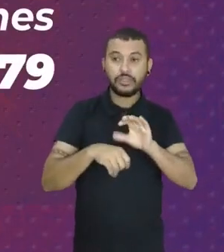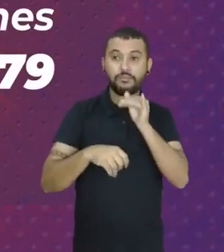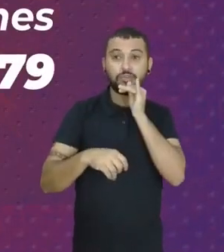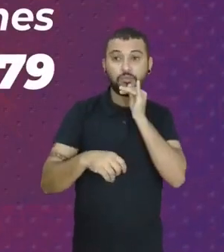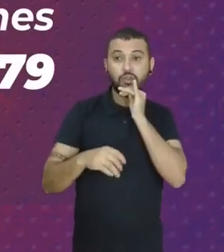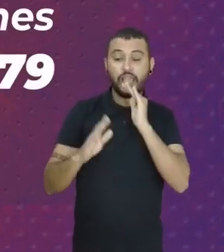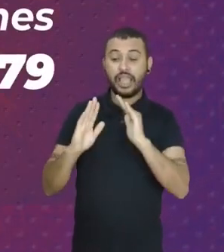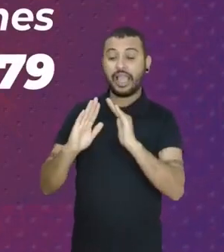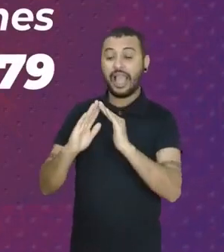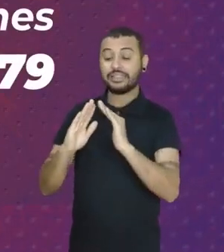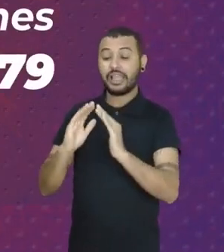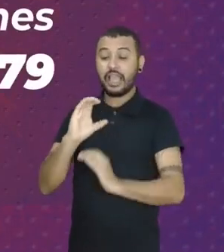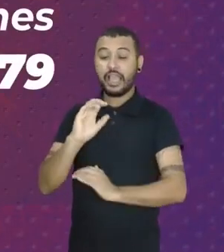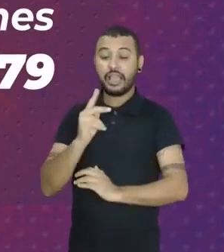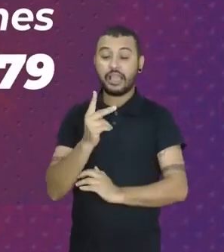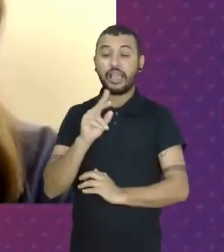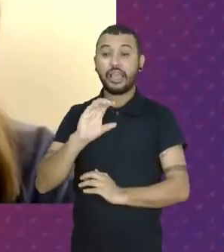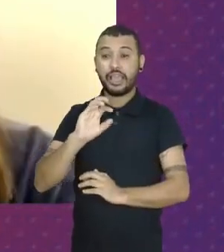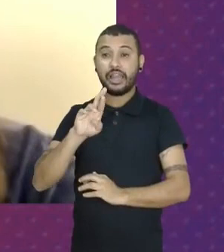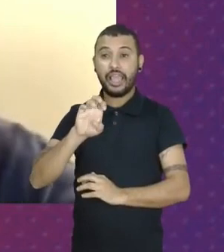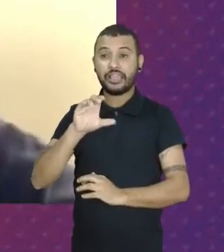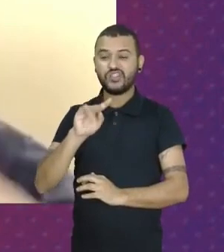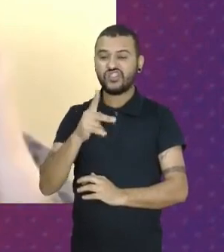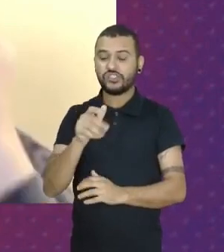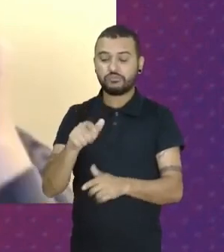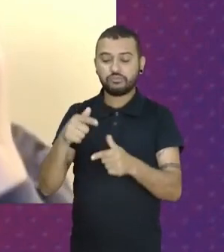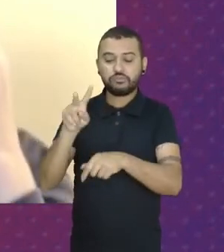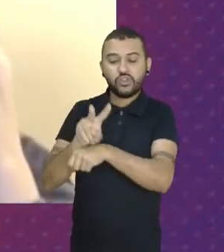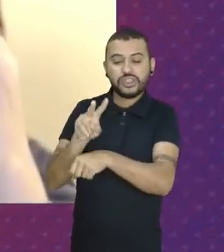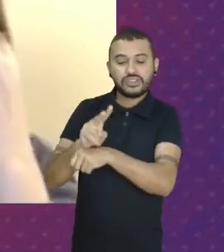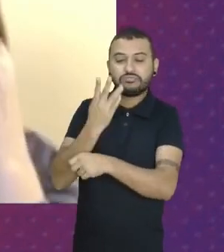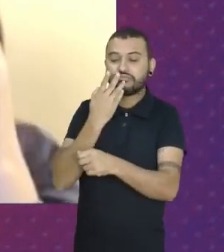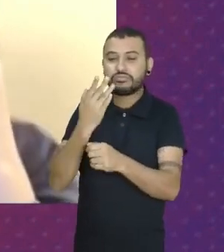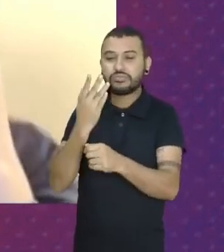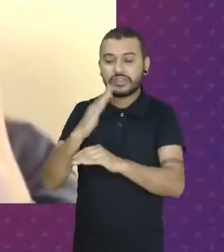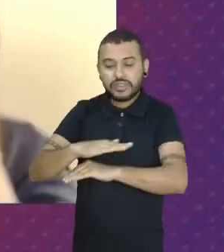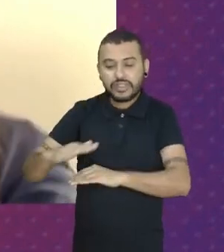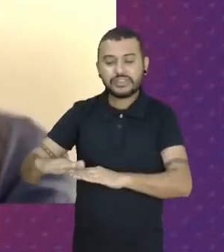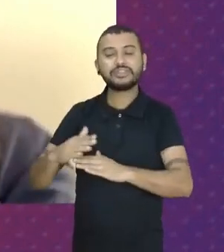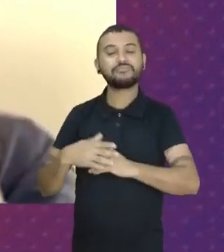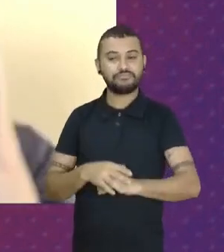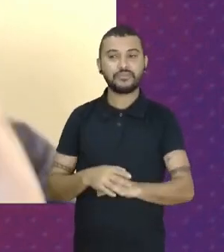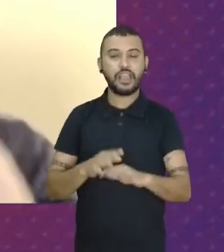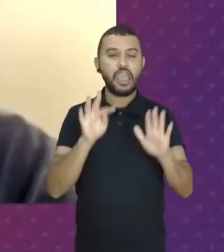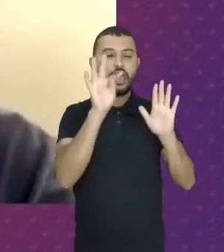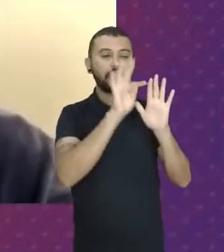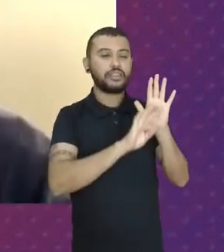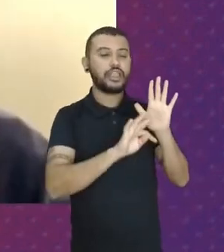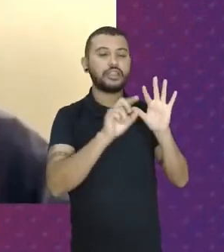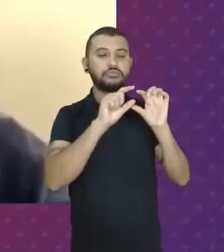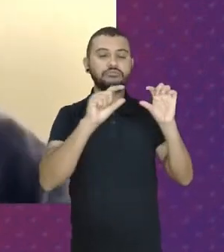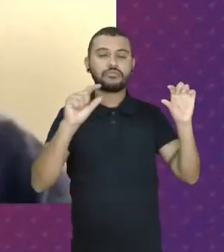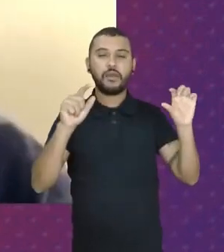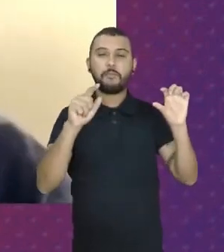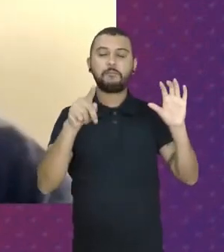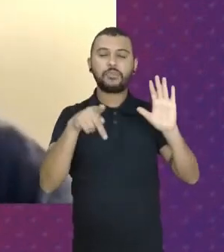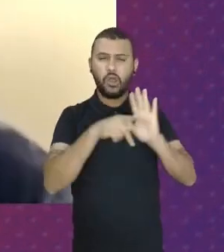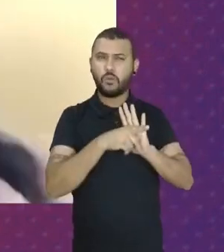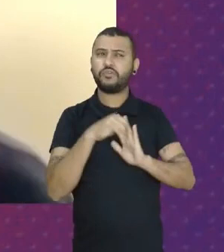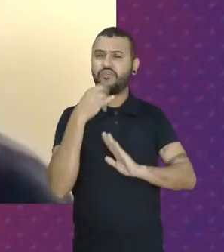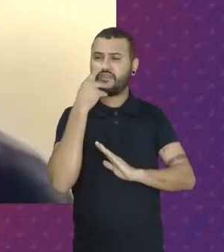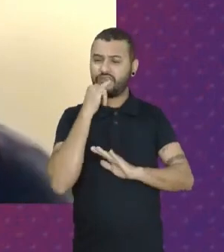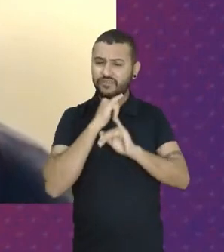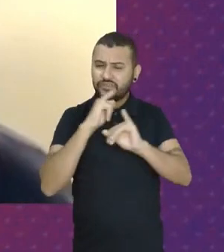nosso direito. Então, esses trechos do manifesto já dizem muita coisa, né?